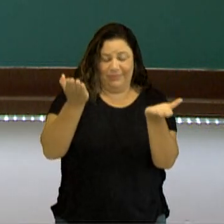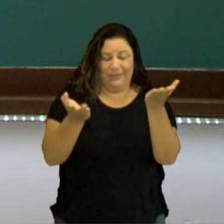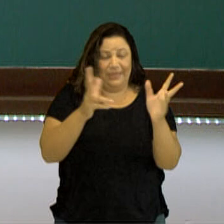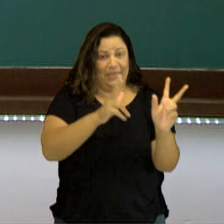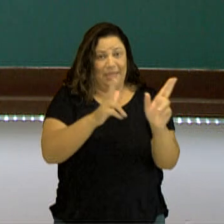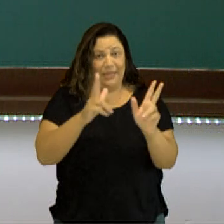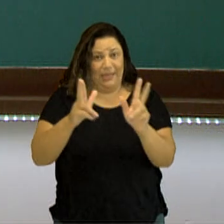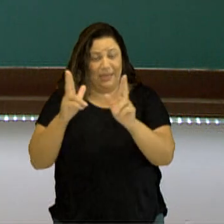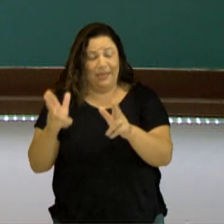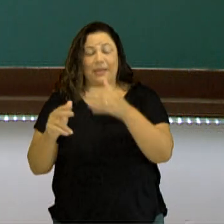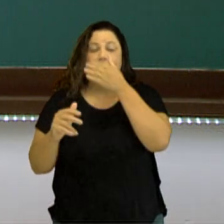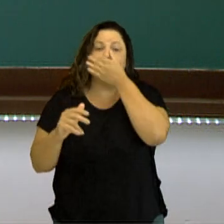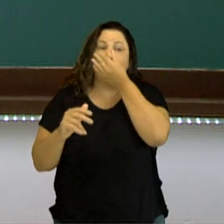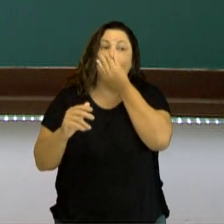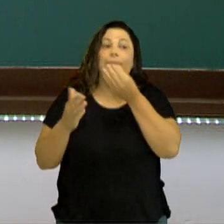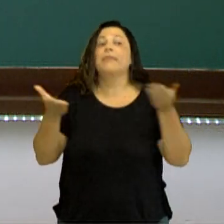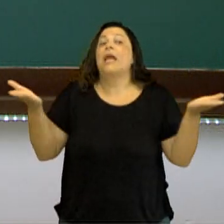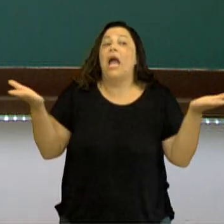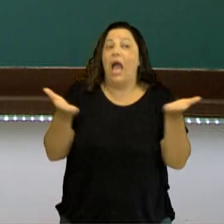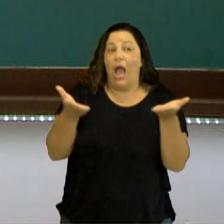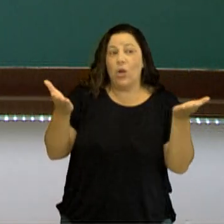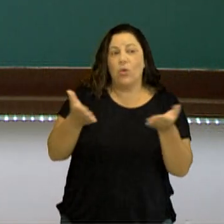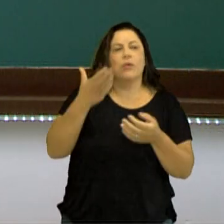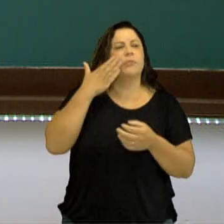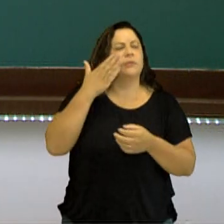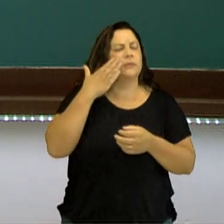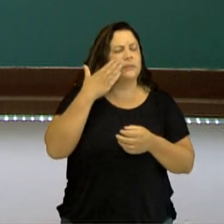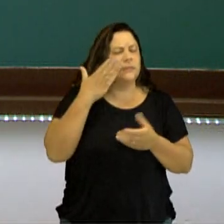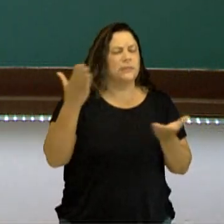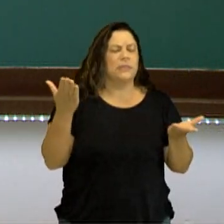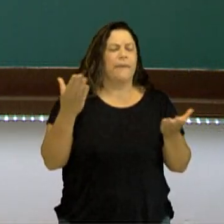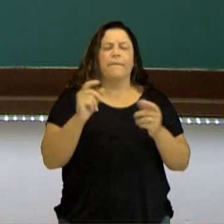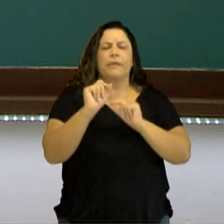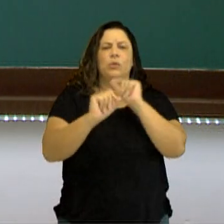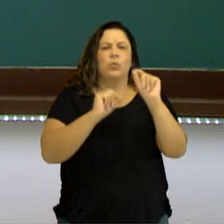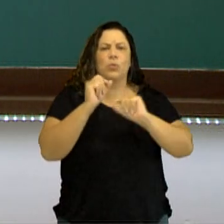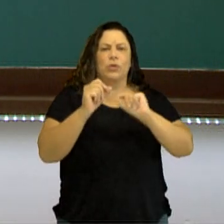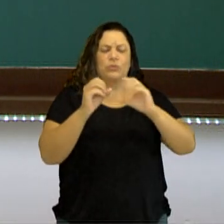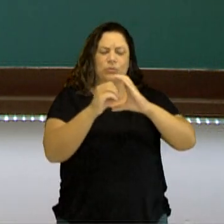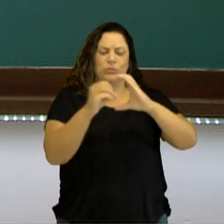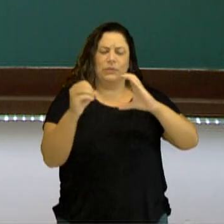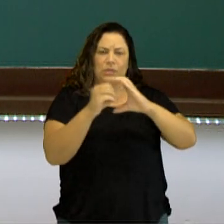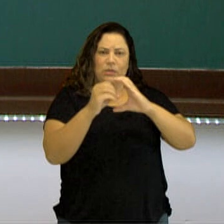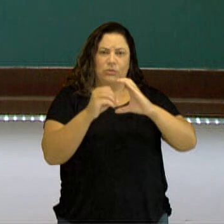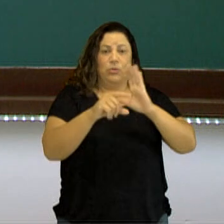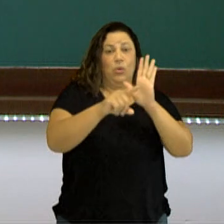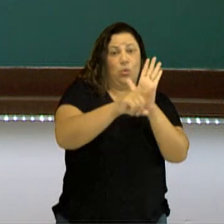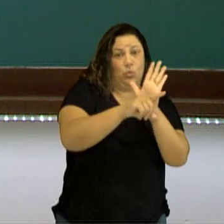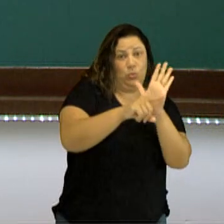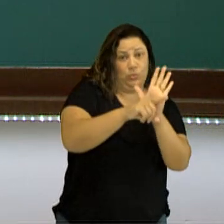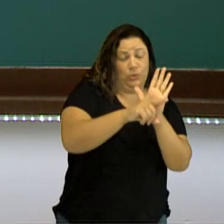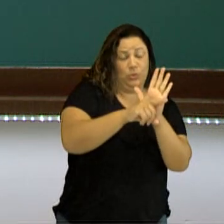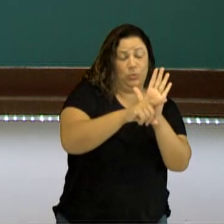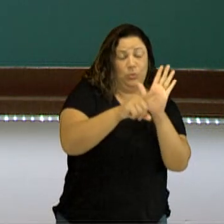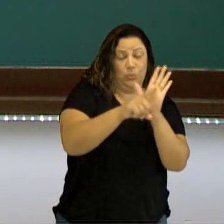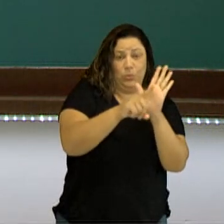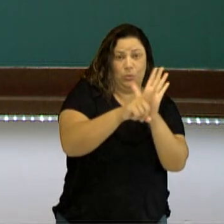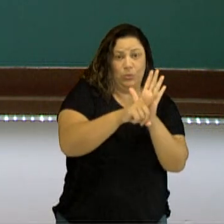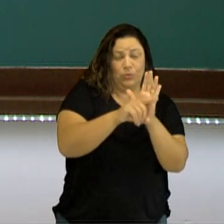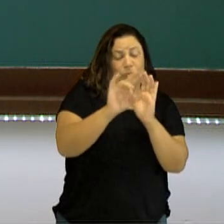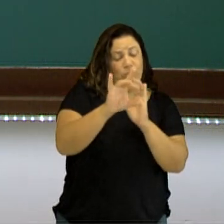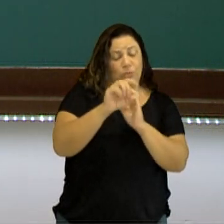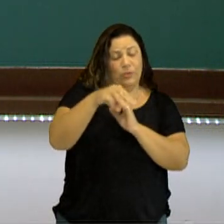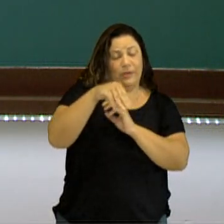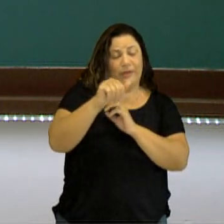que identifica o átomo. Agora, para eu saber o número de nêutrons, eu preciso diminuir a massa pelo número atômico ou pelo número de